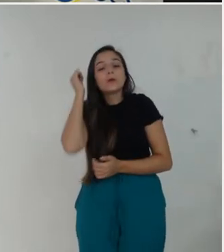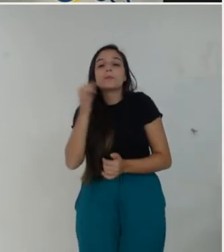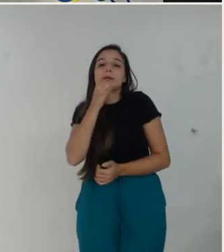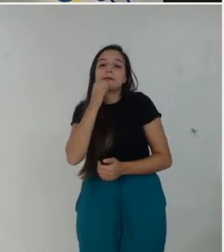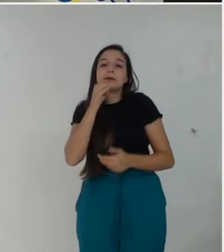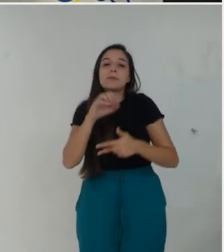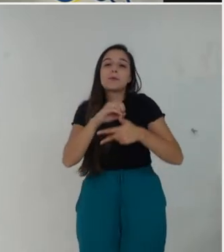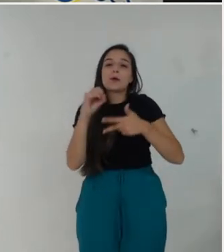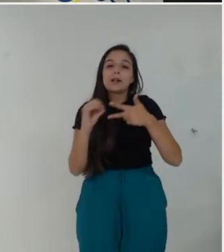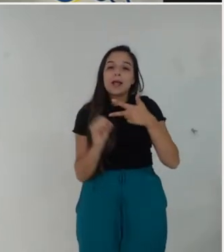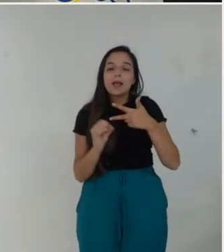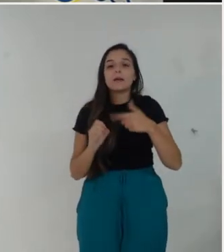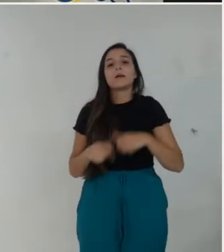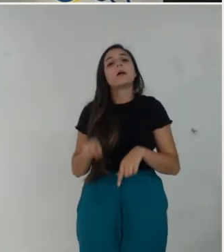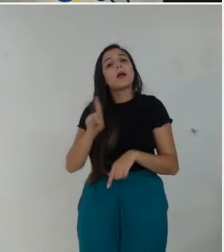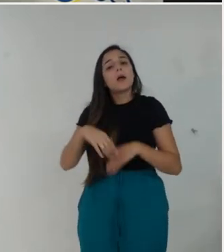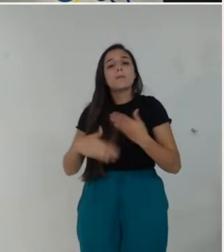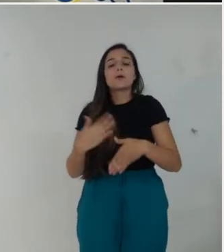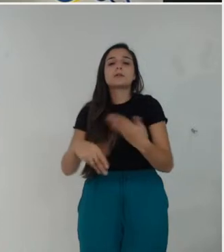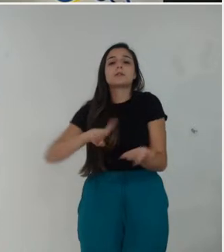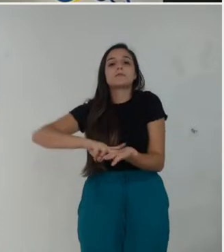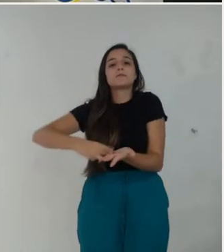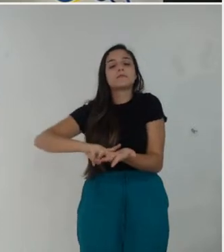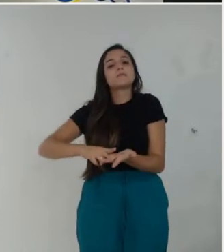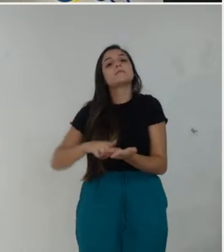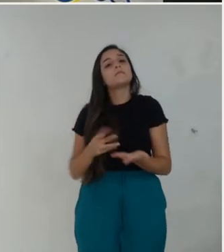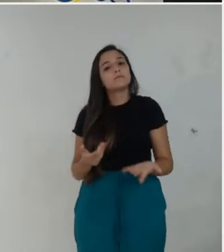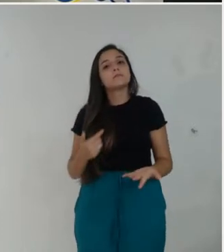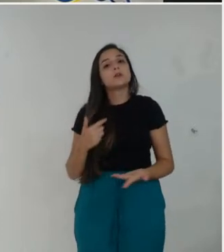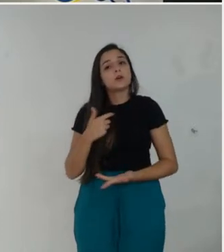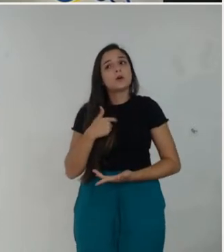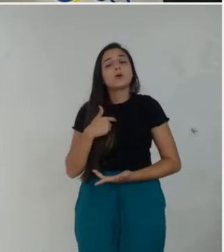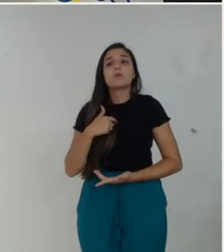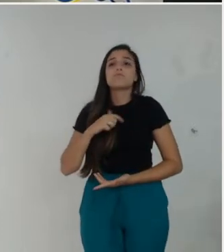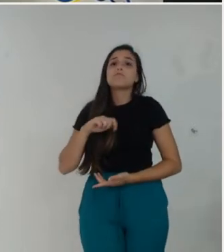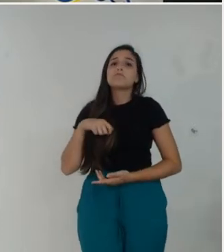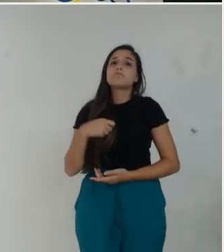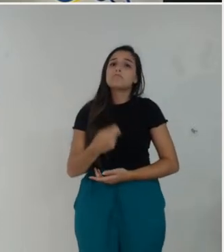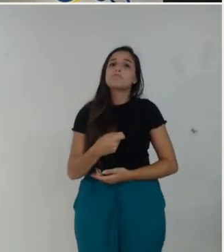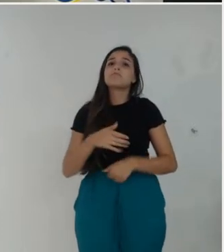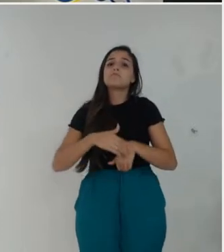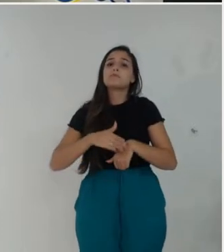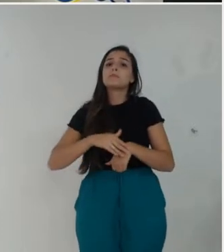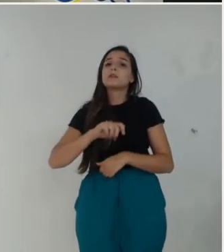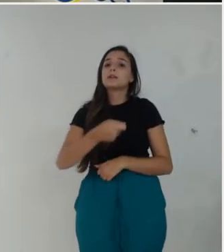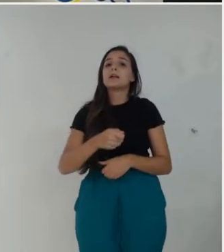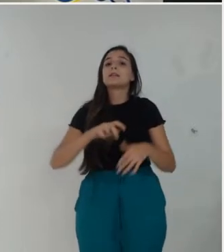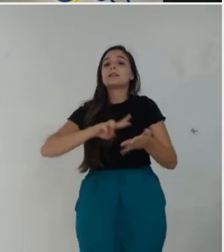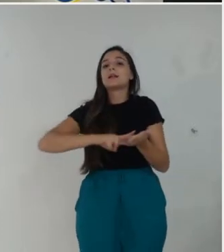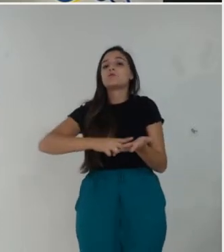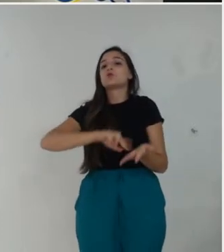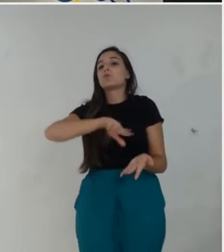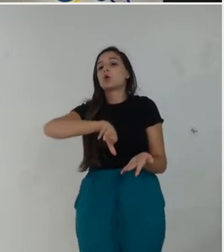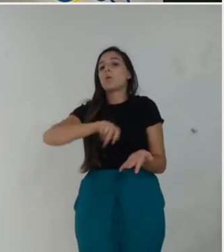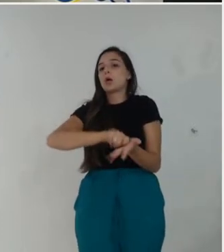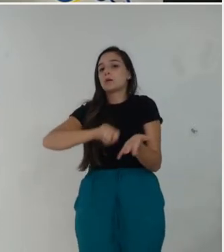que é um processo tradutório, que inclusive eu nomeio atualmente como tradução não escrita. É para criar o impacto mesmo,